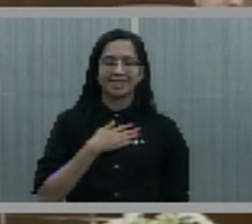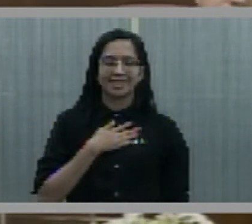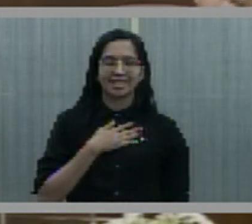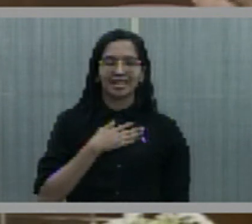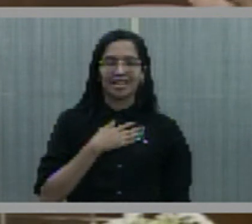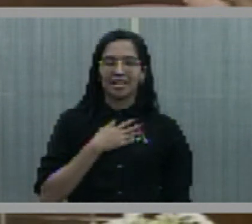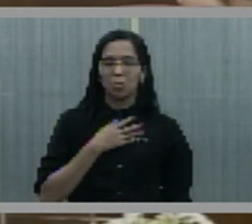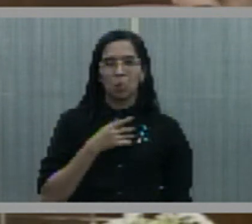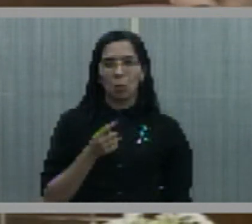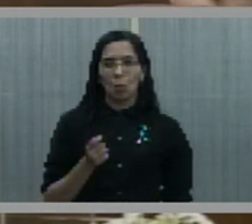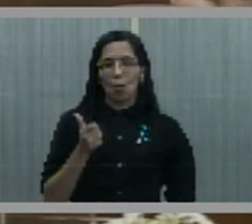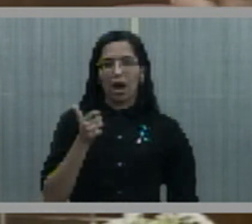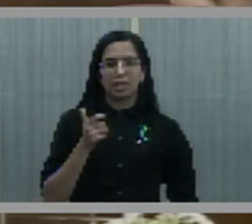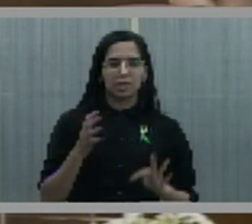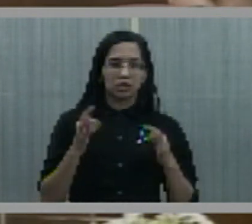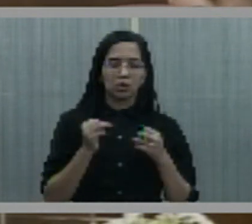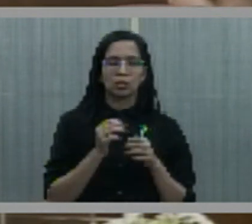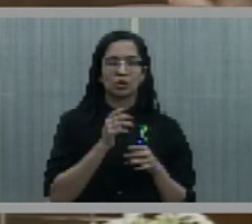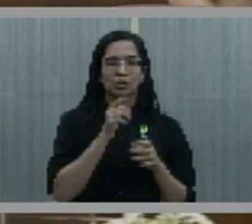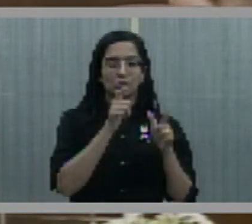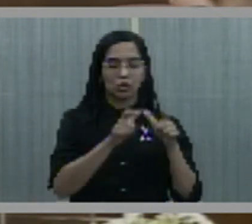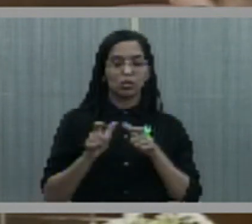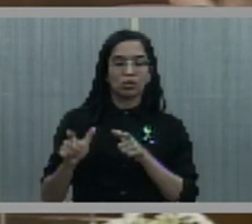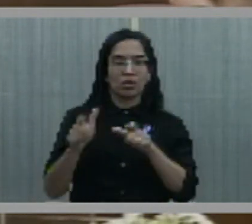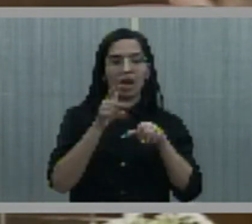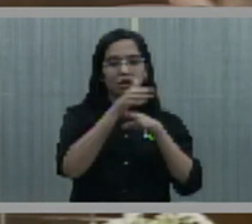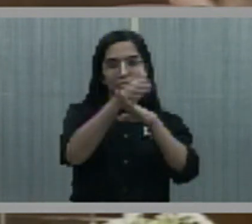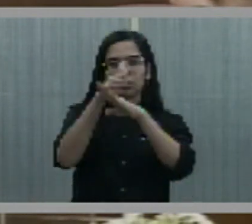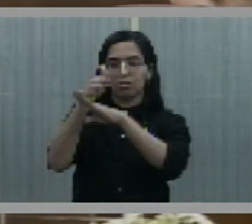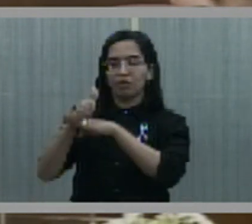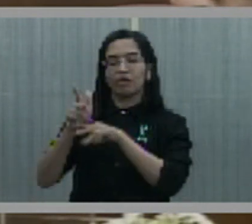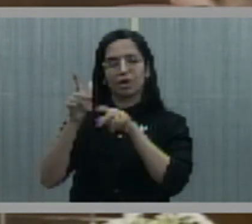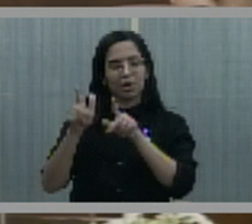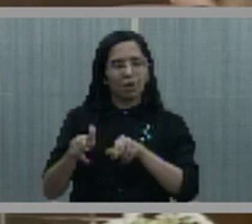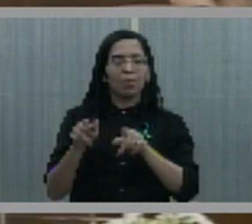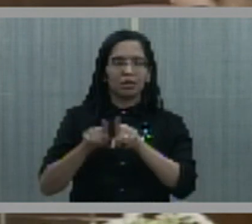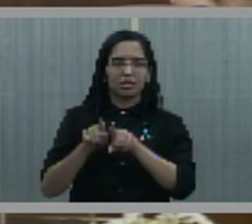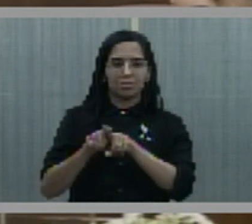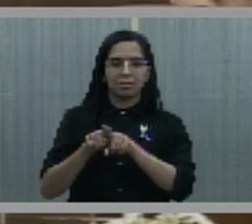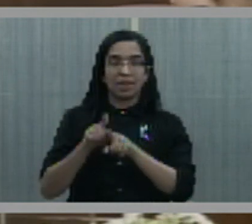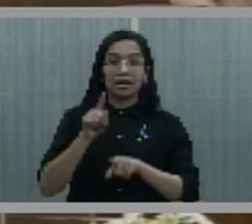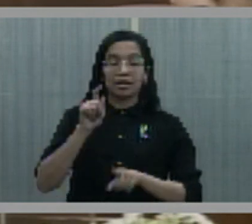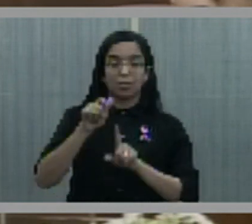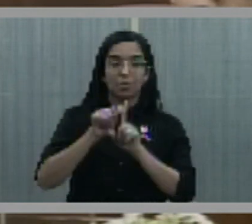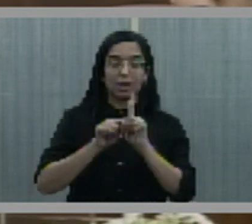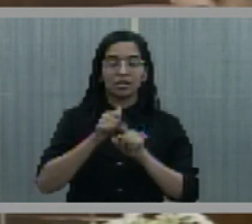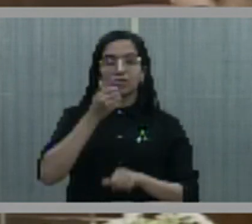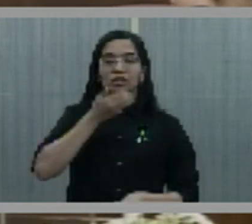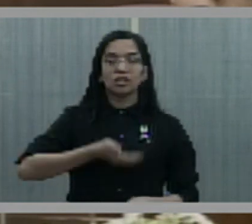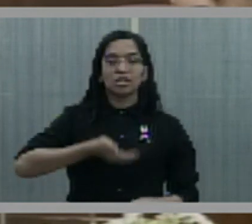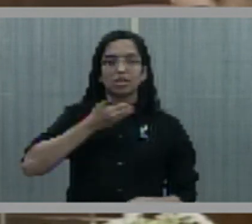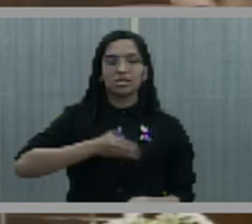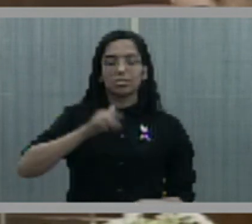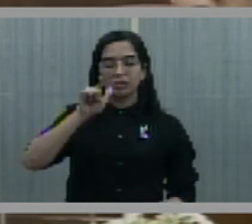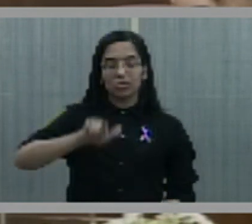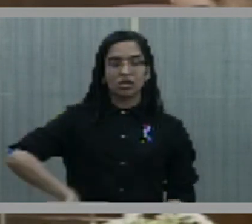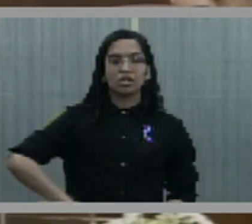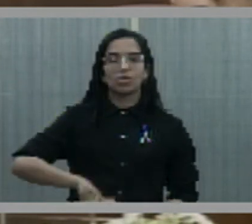Praticamente por todos os lugares onde passei, recebi semelhante homenagem. Inclusive, logo mais, em dezembro, ser novamente